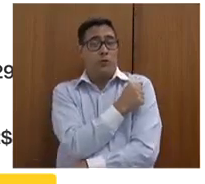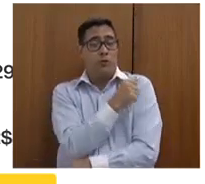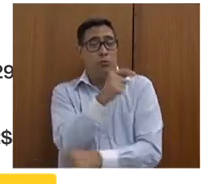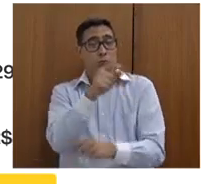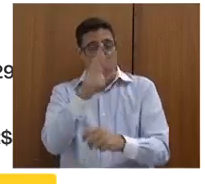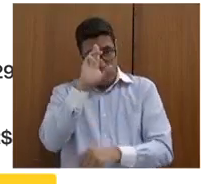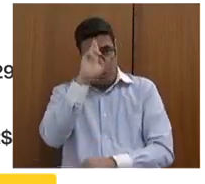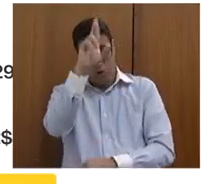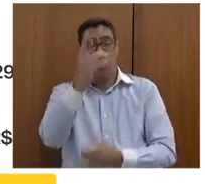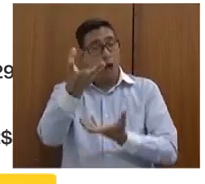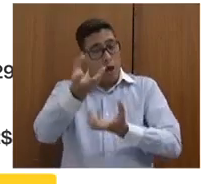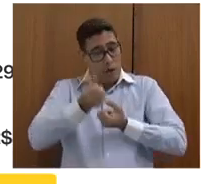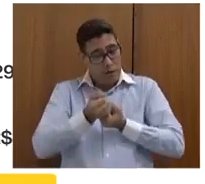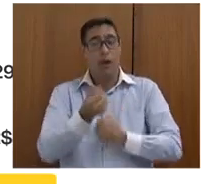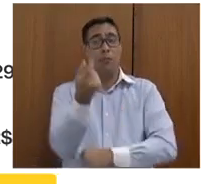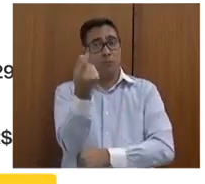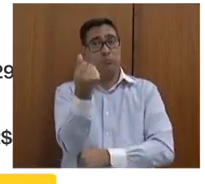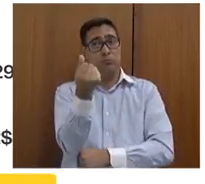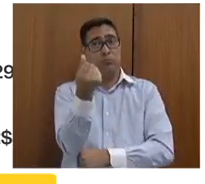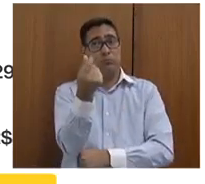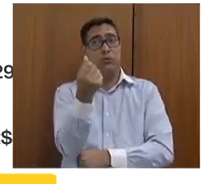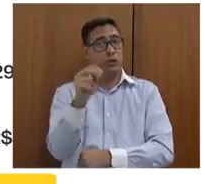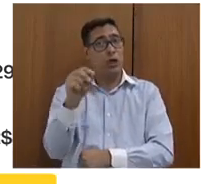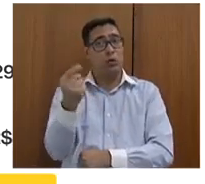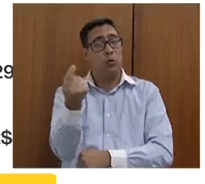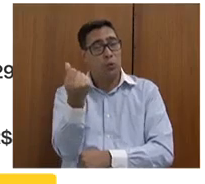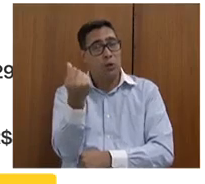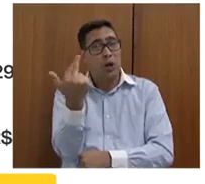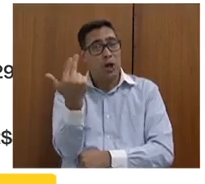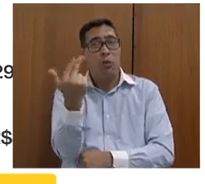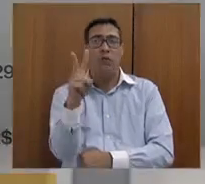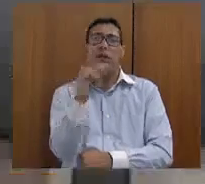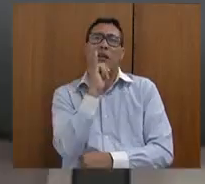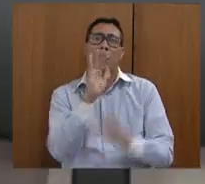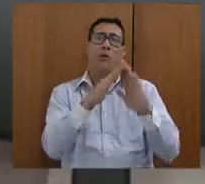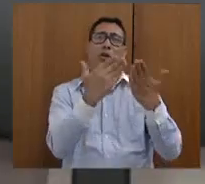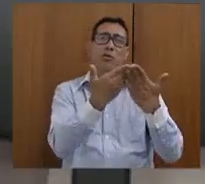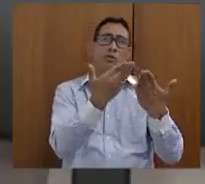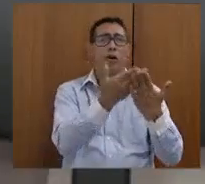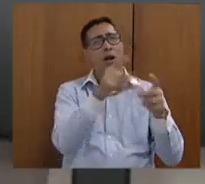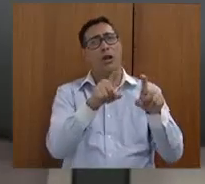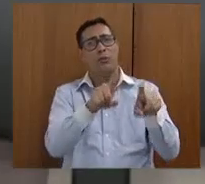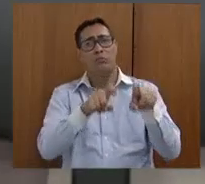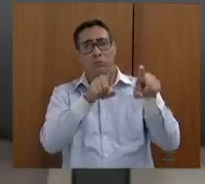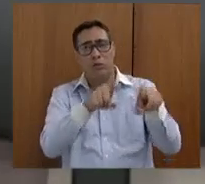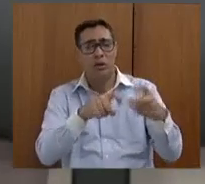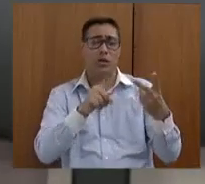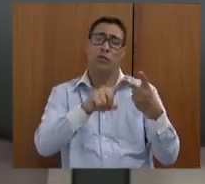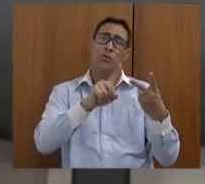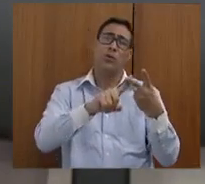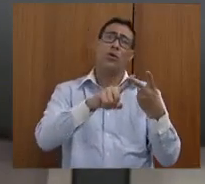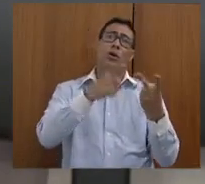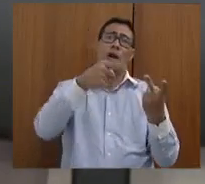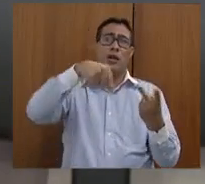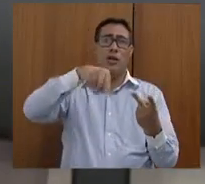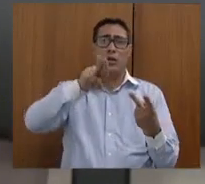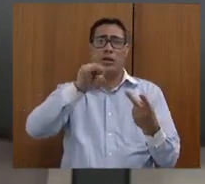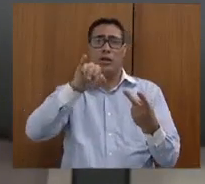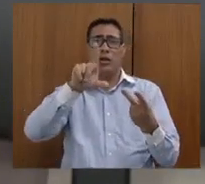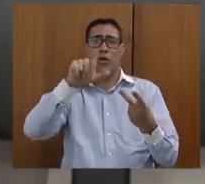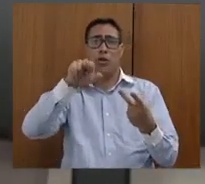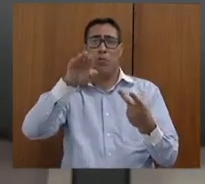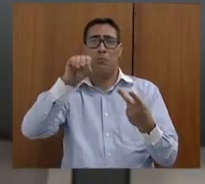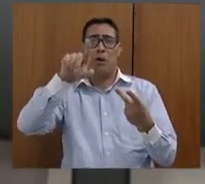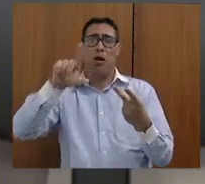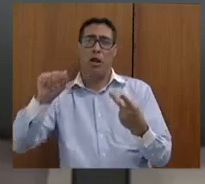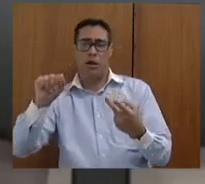do interior comprar as vezes a merenda escola do campo escola quilombola é mais caro Então a gente tem que criar esse valor